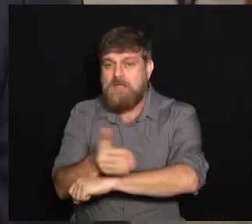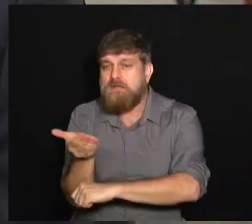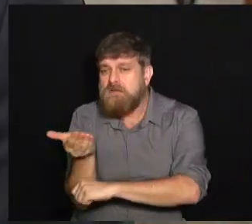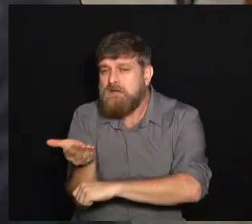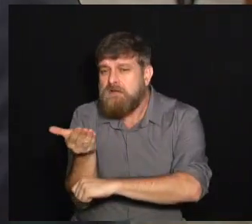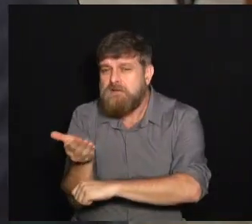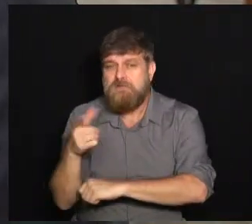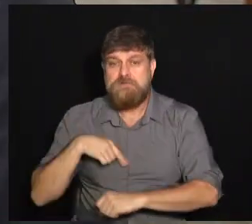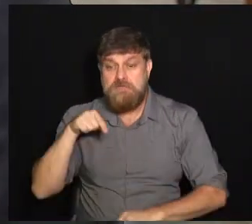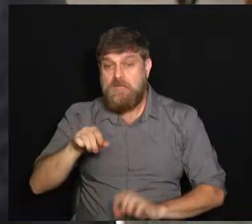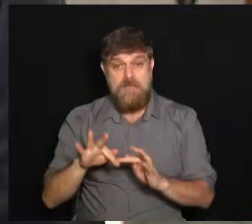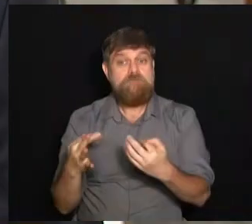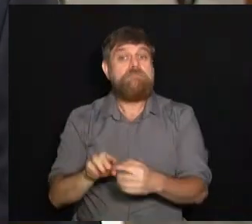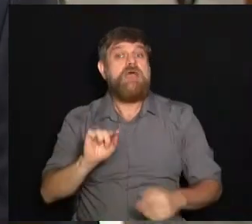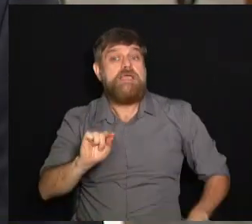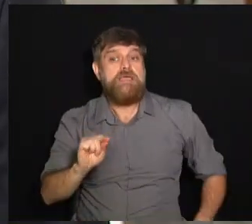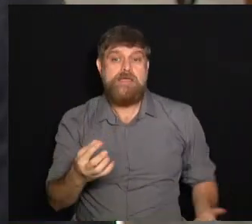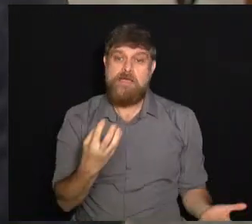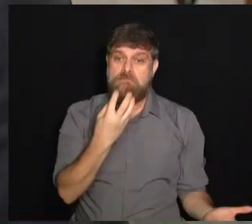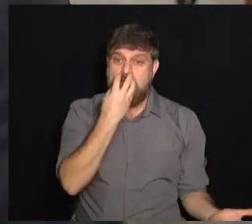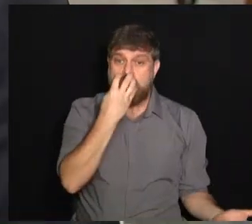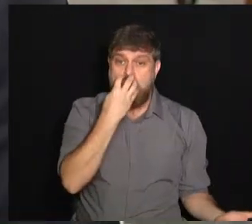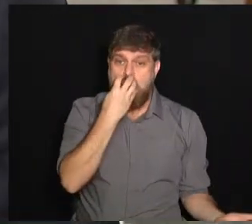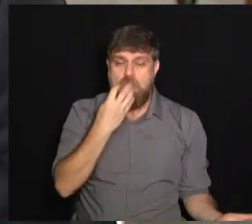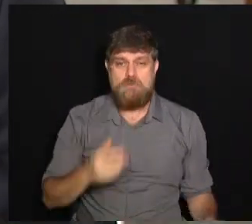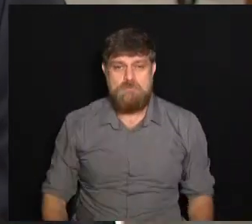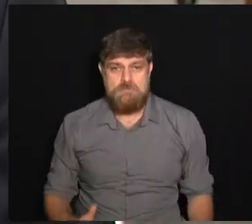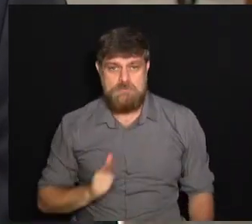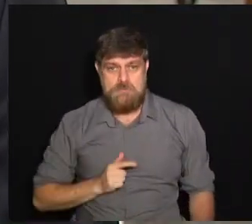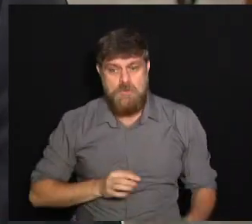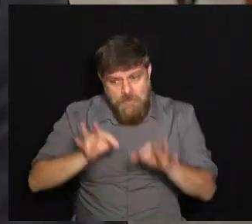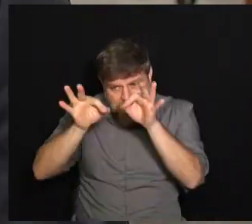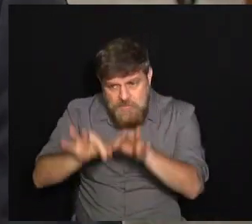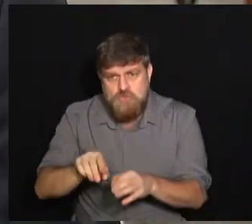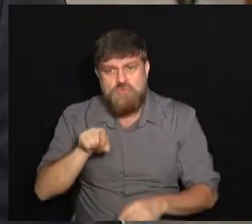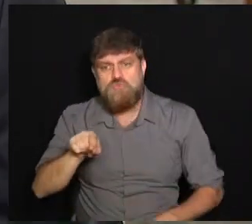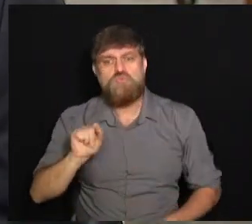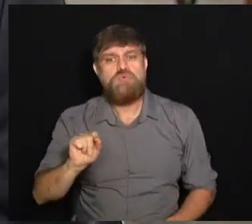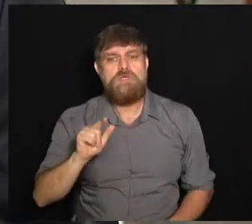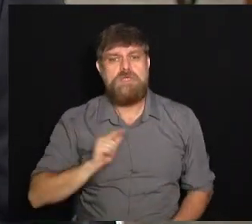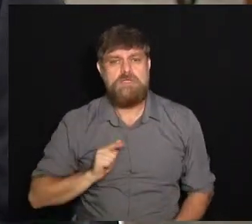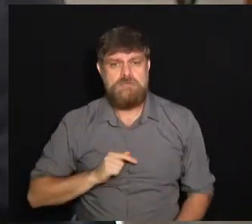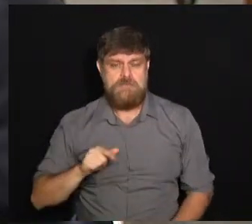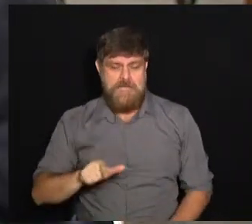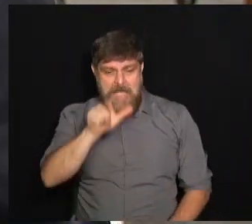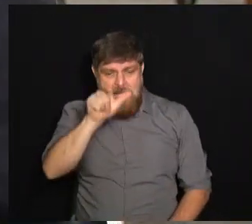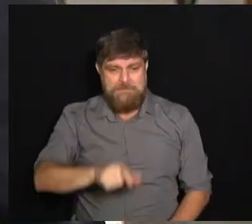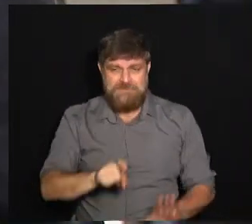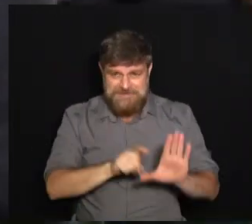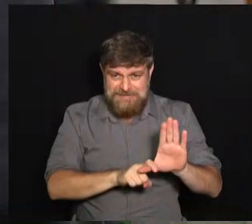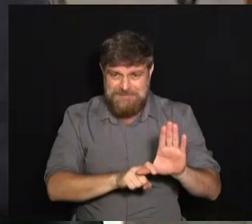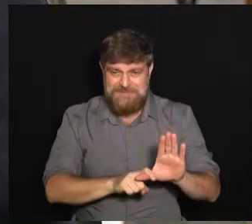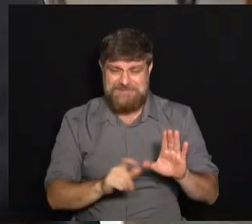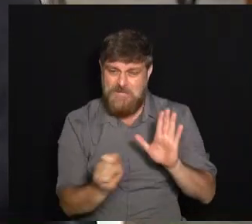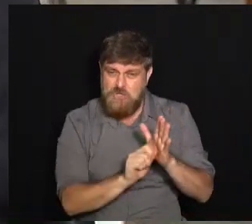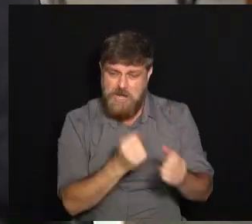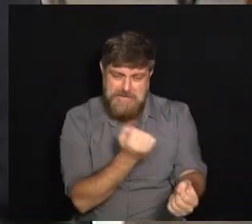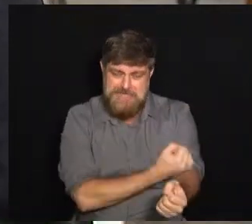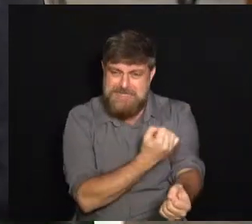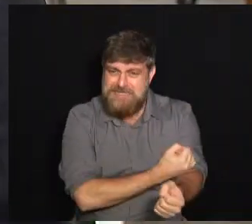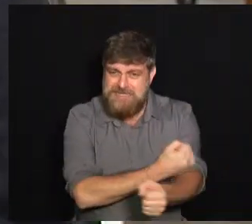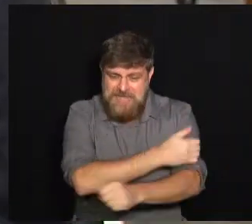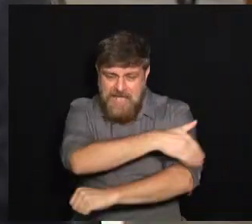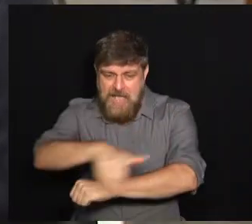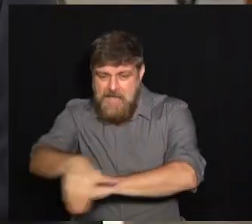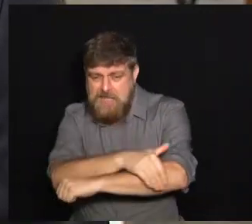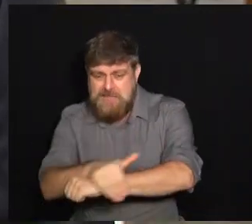têm como família o cachorro. Então nada mais justo do que esses dependentes químicos em situação de rua, dependendo das